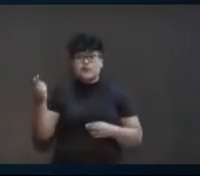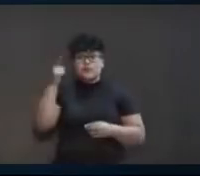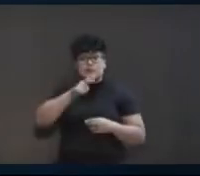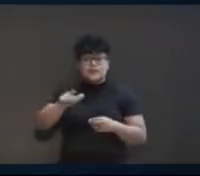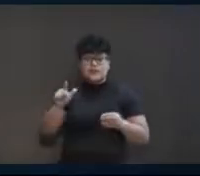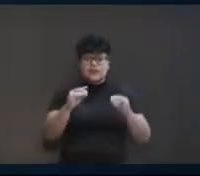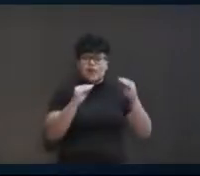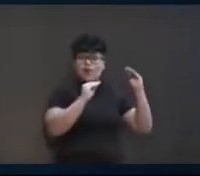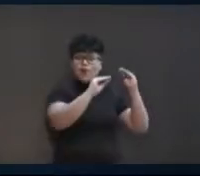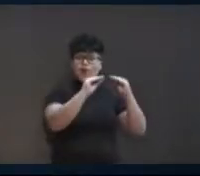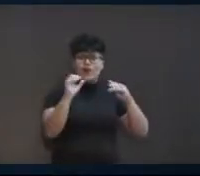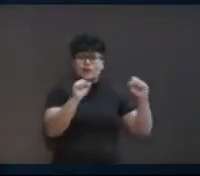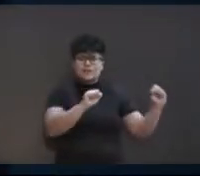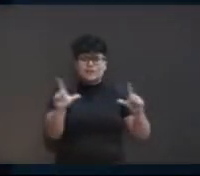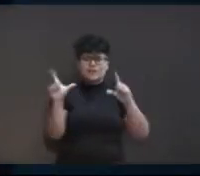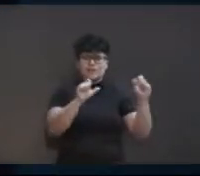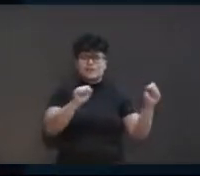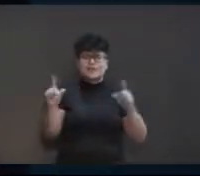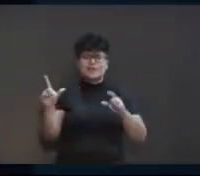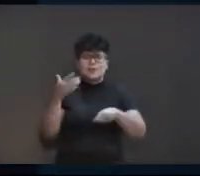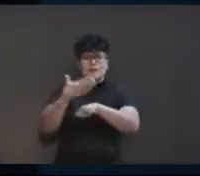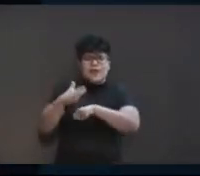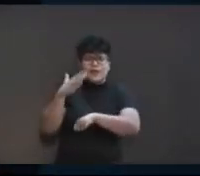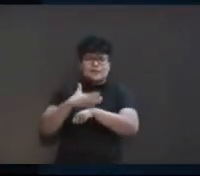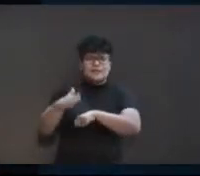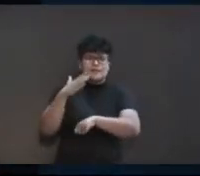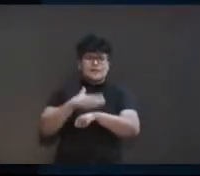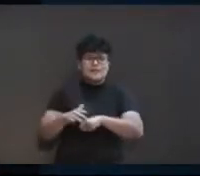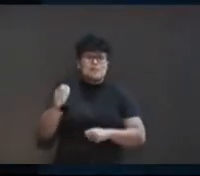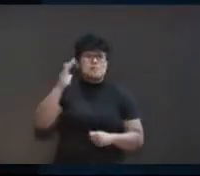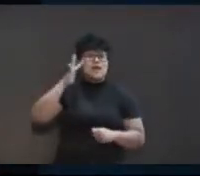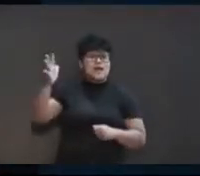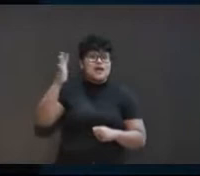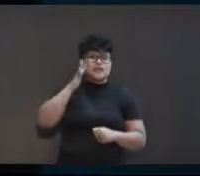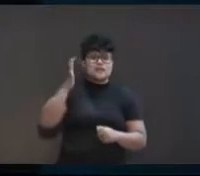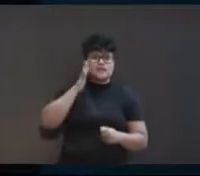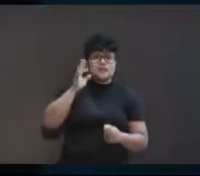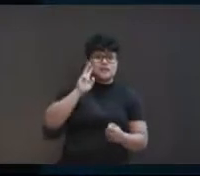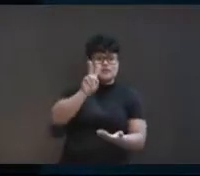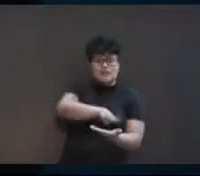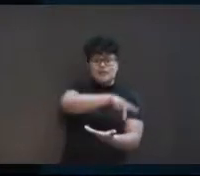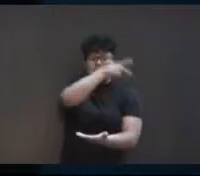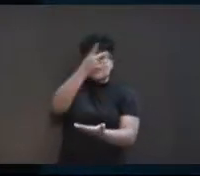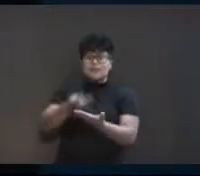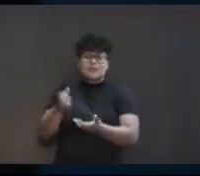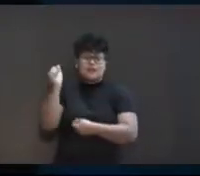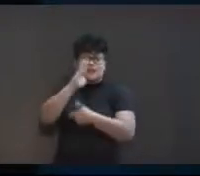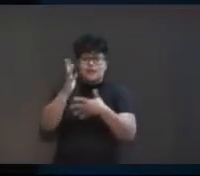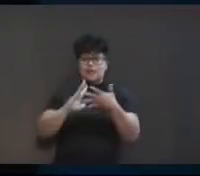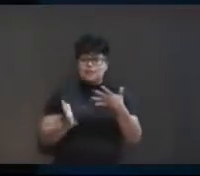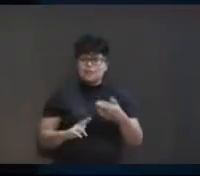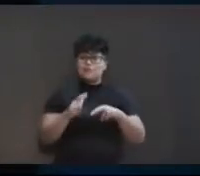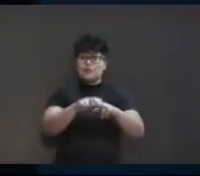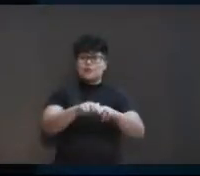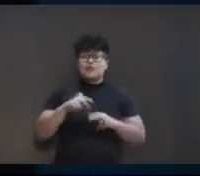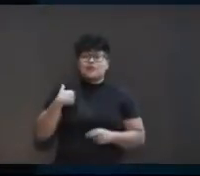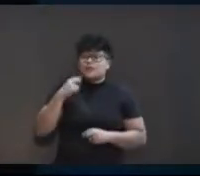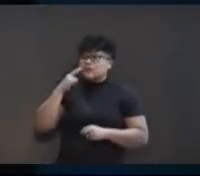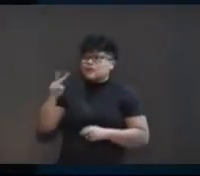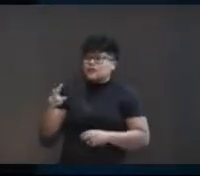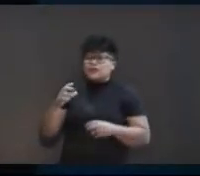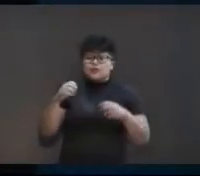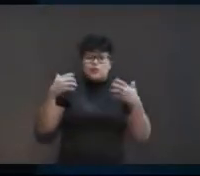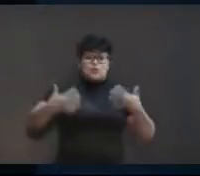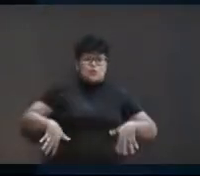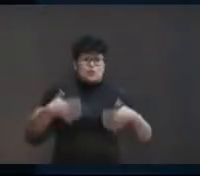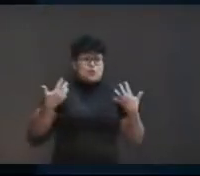entendam já é um exercício imagina para traduzir é a nossa solidão também